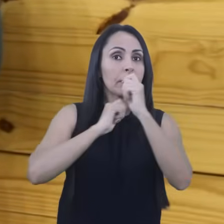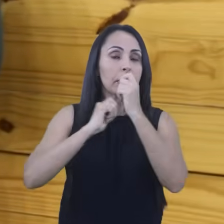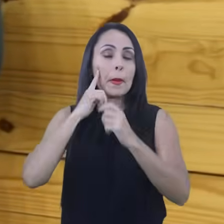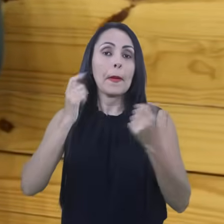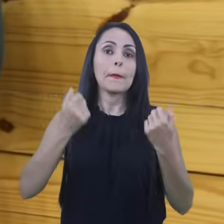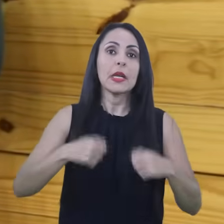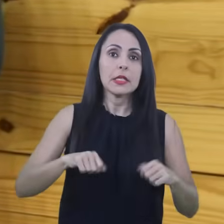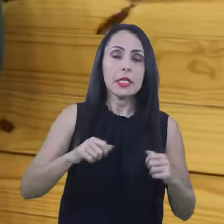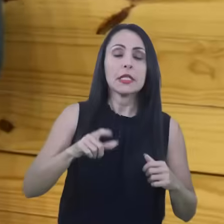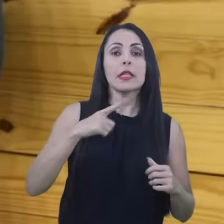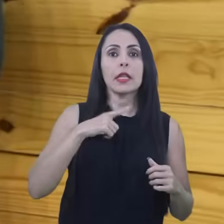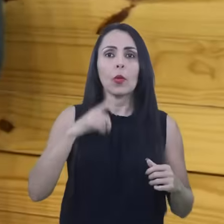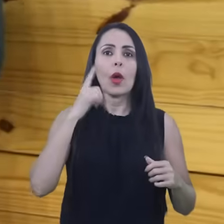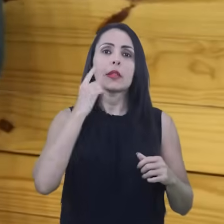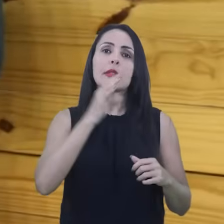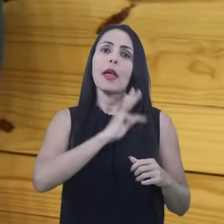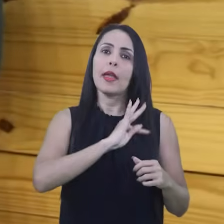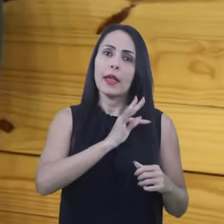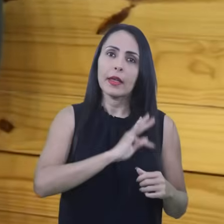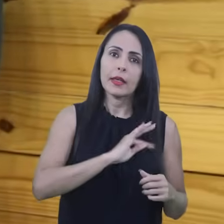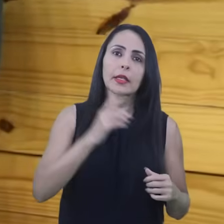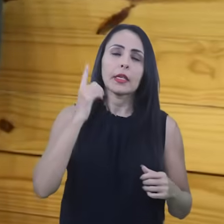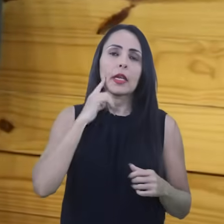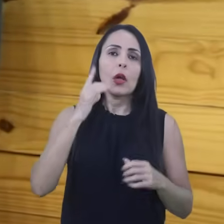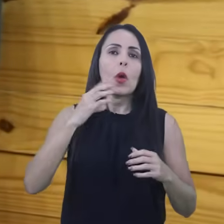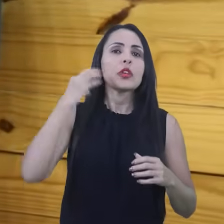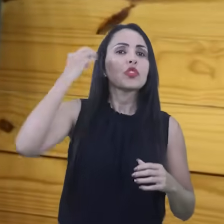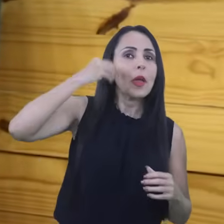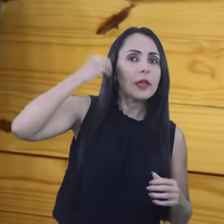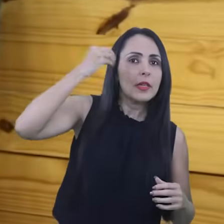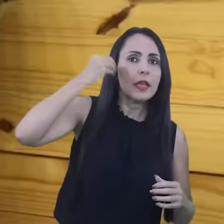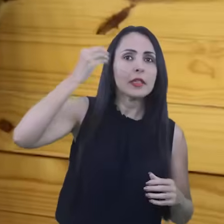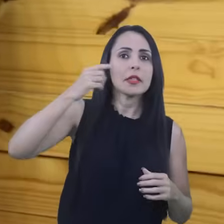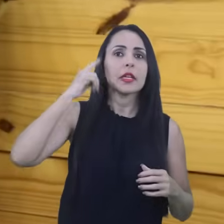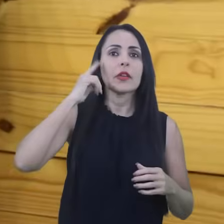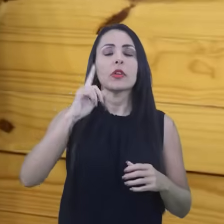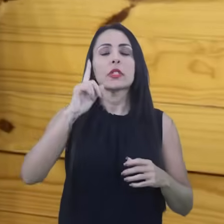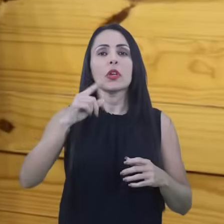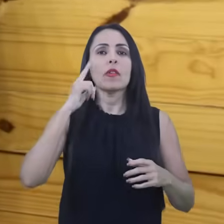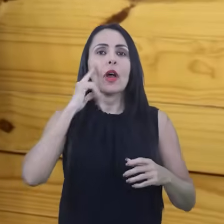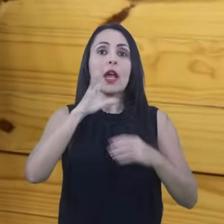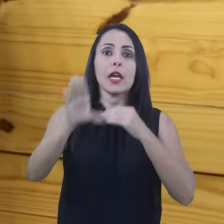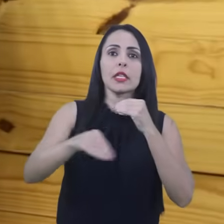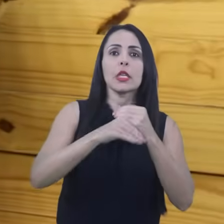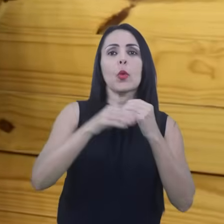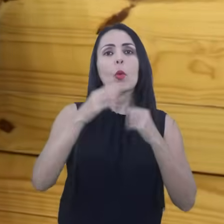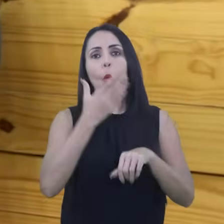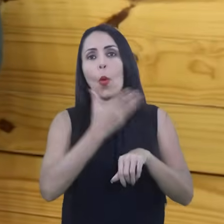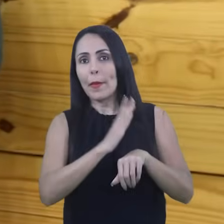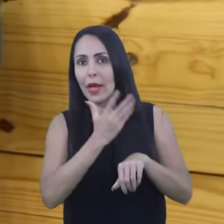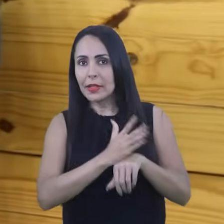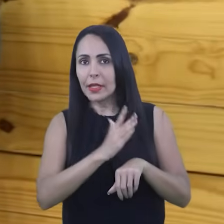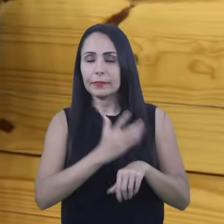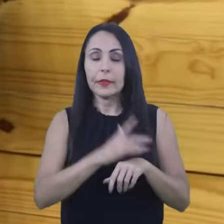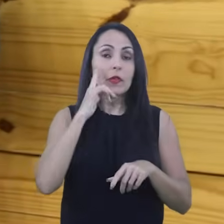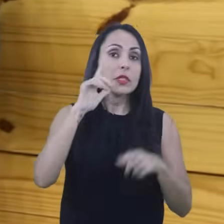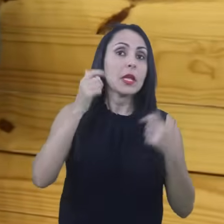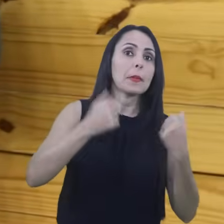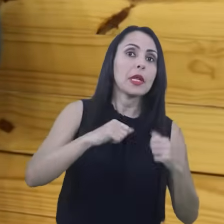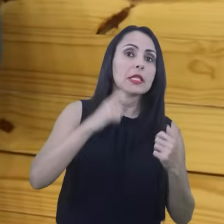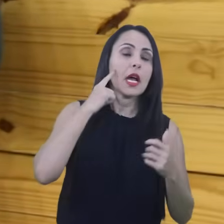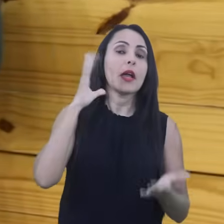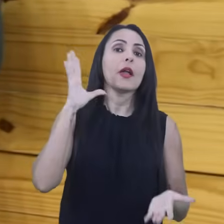ter, né, uma técnica, tem que ter uma experiência que você só vai adquirir com a prática. Então você precisa